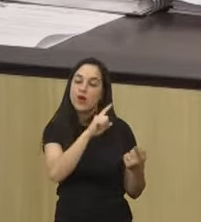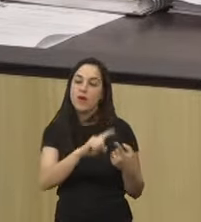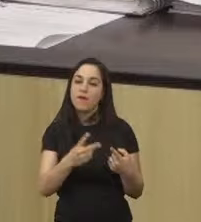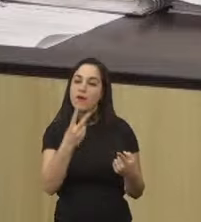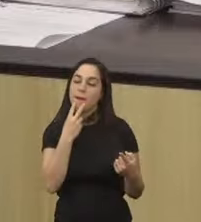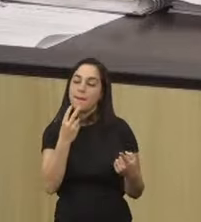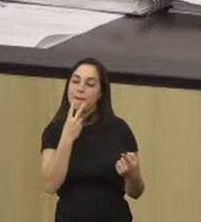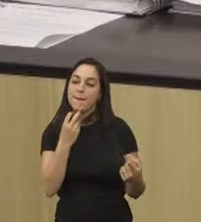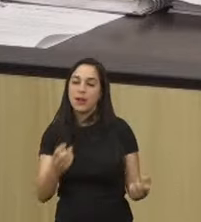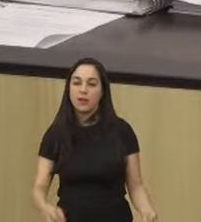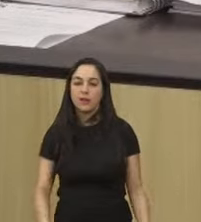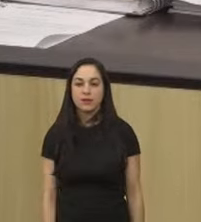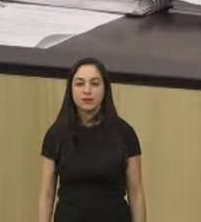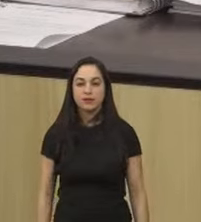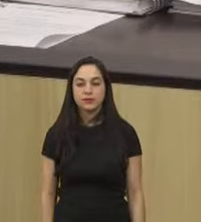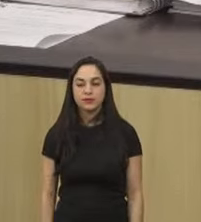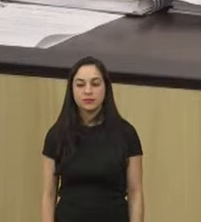Parque Meia Lua.